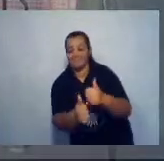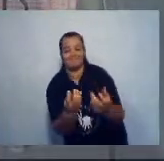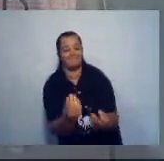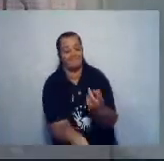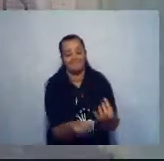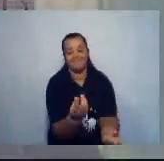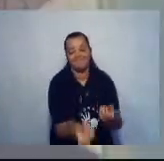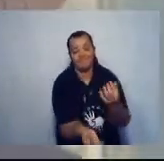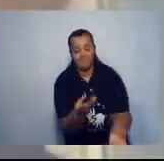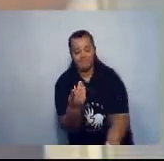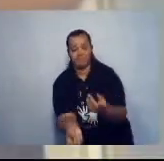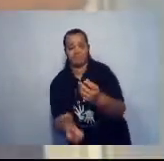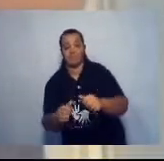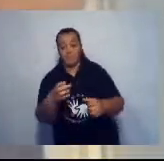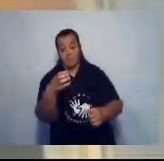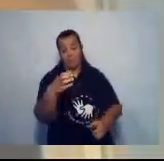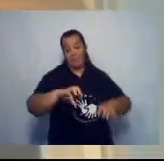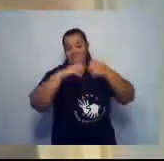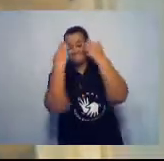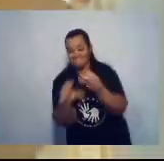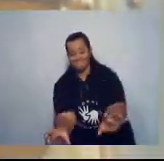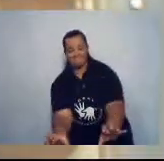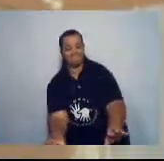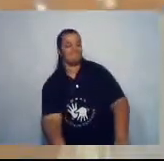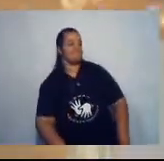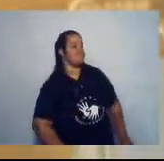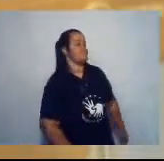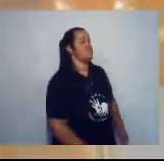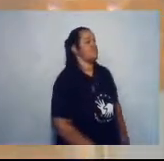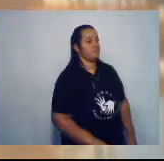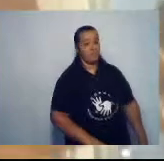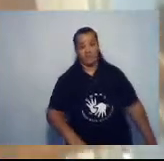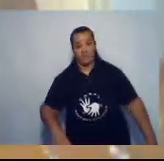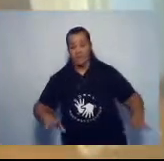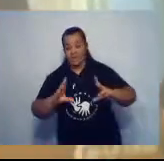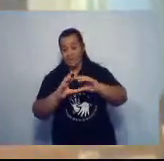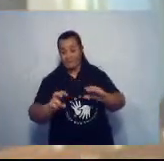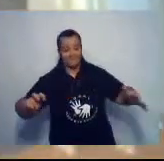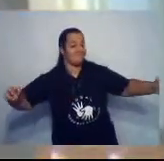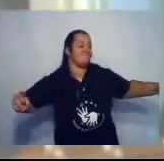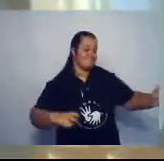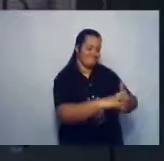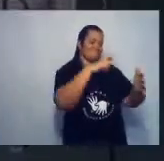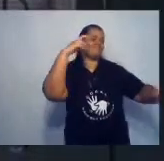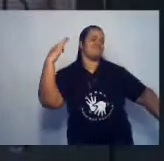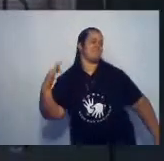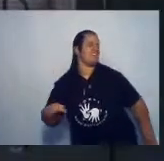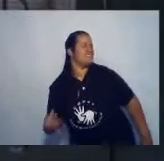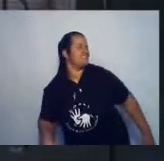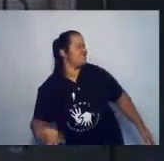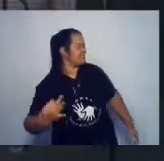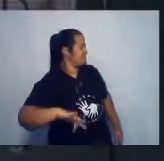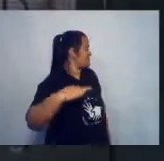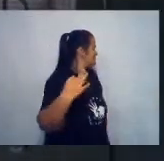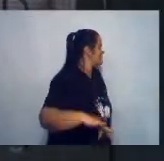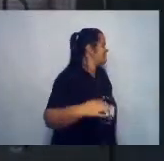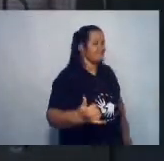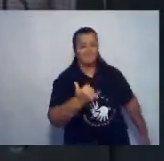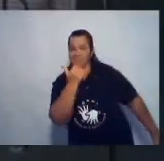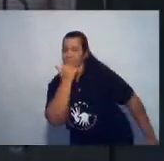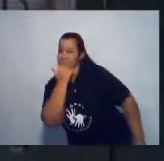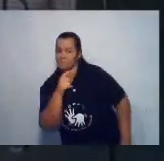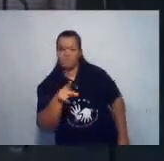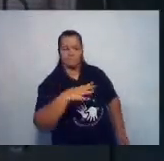Ela queima o arroz, quebra copo na pia, tropeça no sofá,